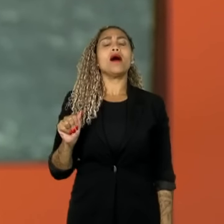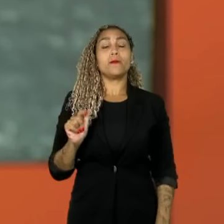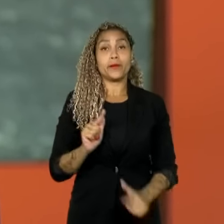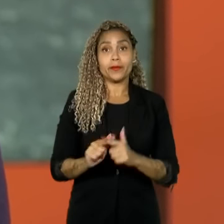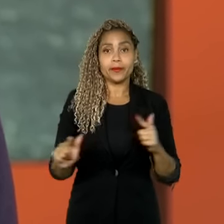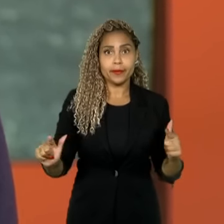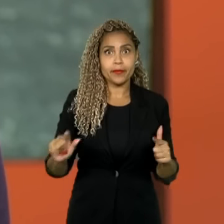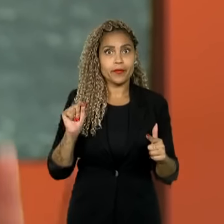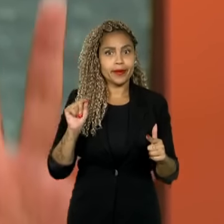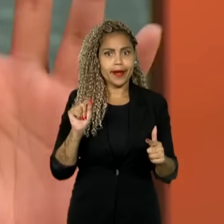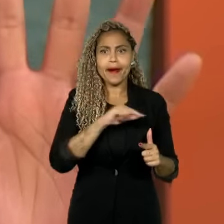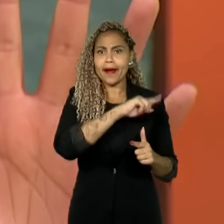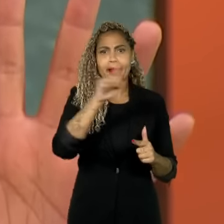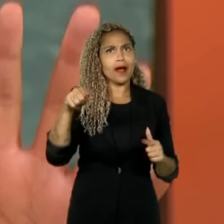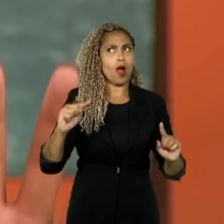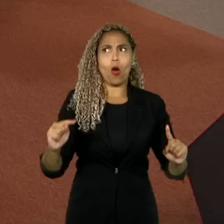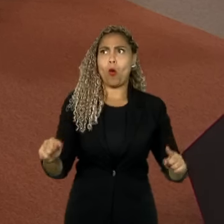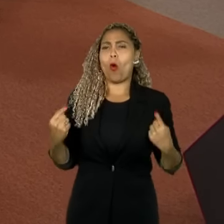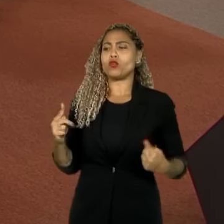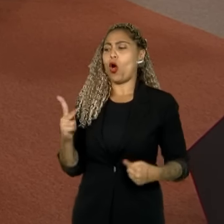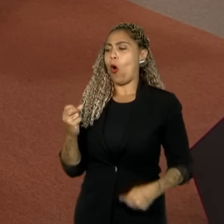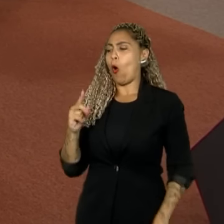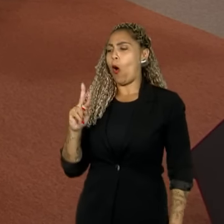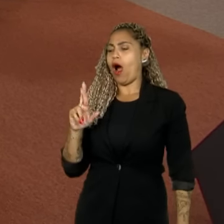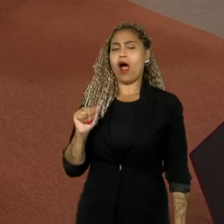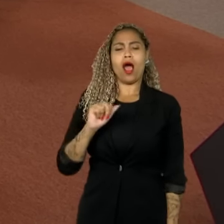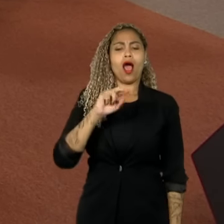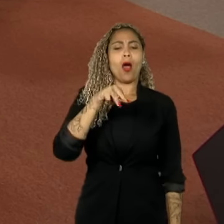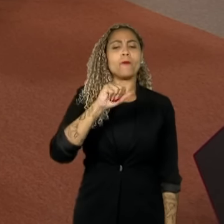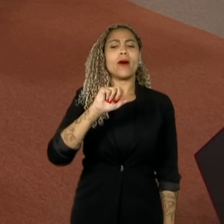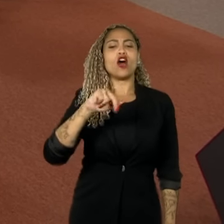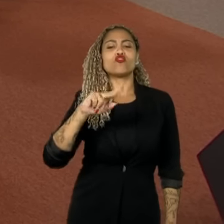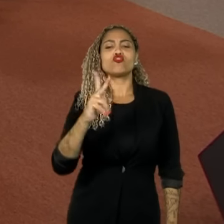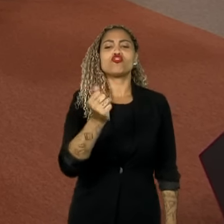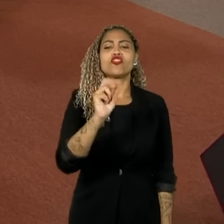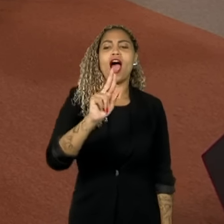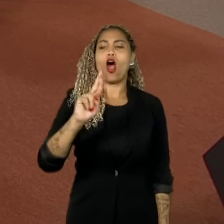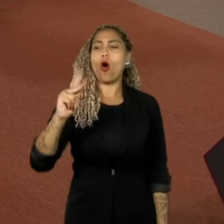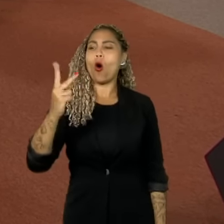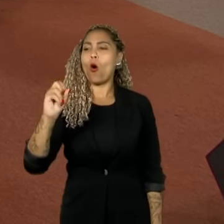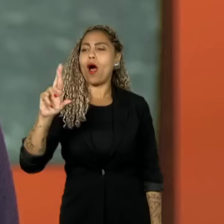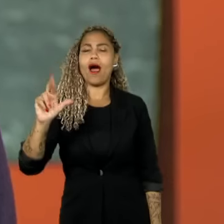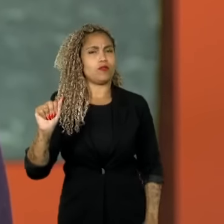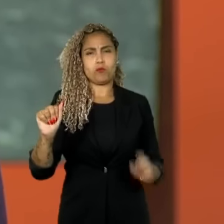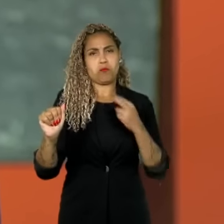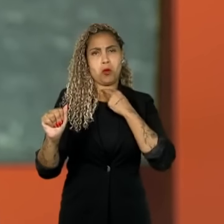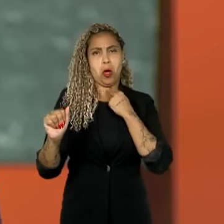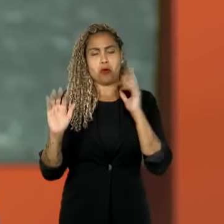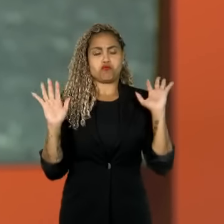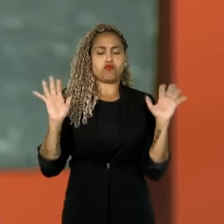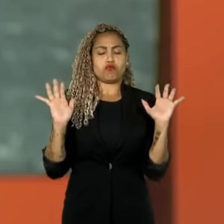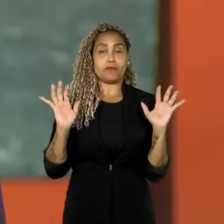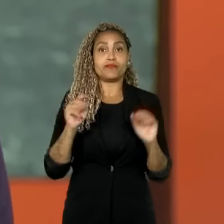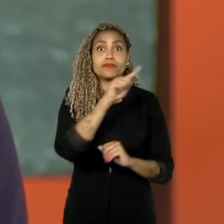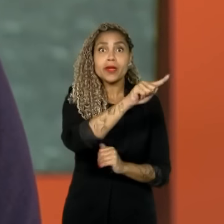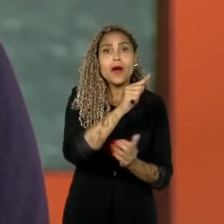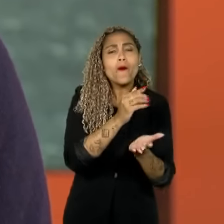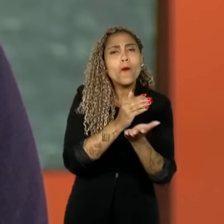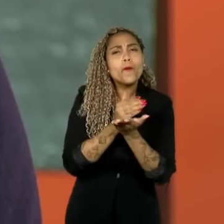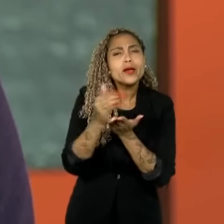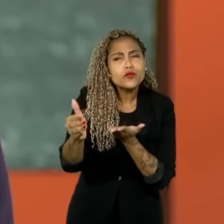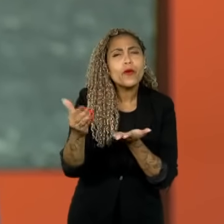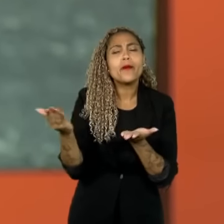disseminar... Manchar a honra, manchar, né, Tia Surica? Manchar a honra. A honra, né? Pode manchar, não. E ele começou a disseminar algumas